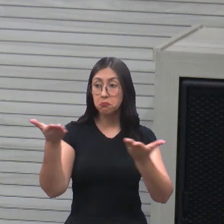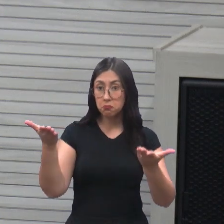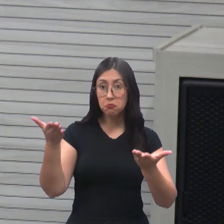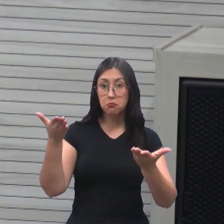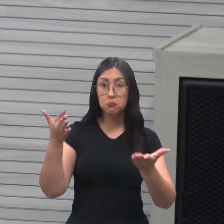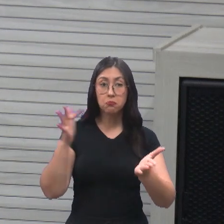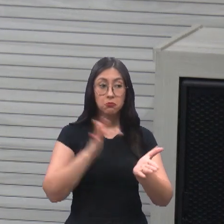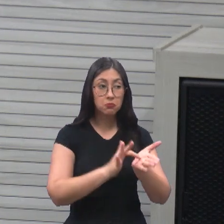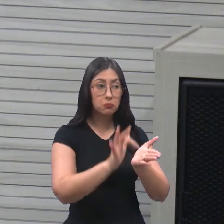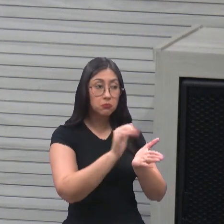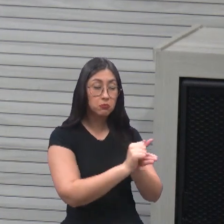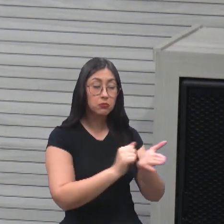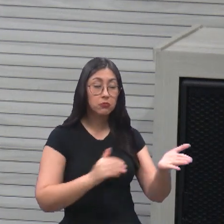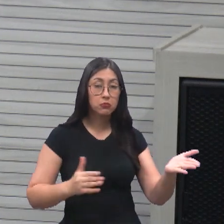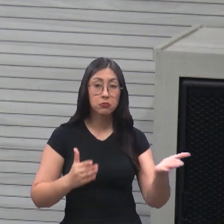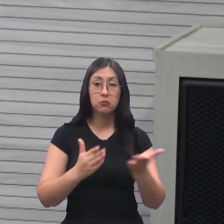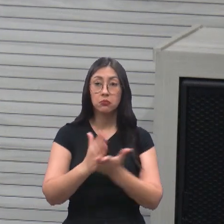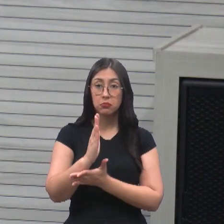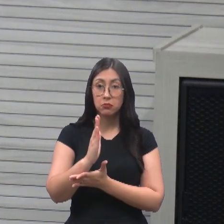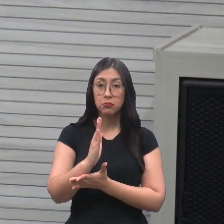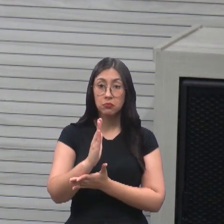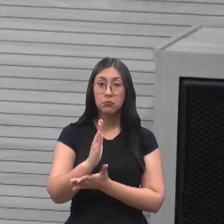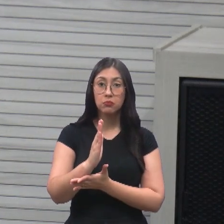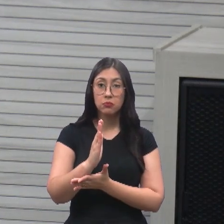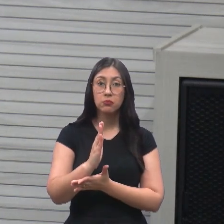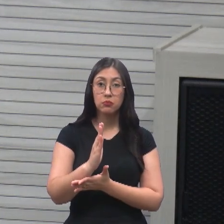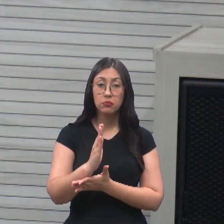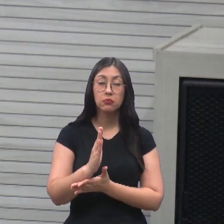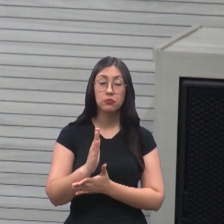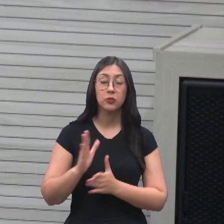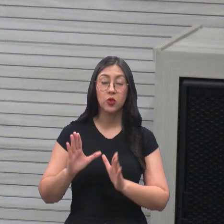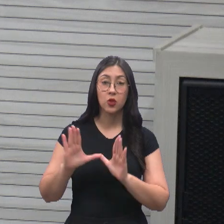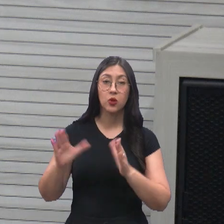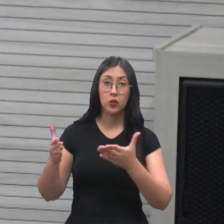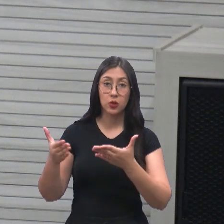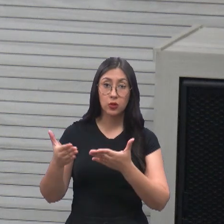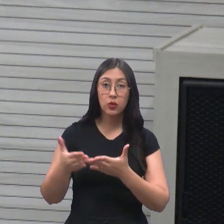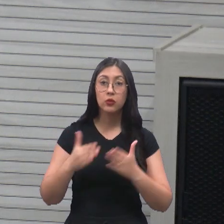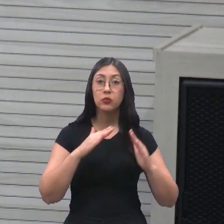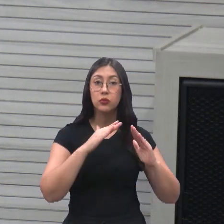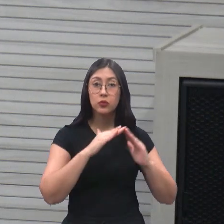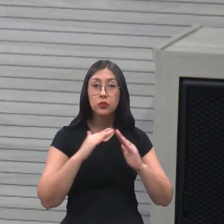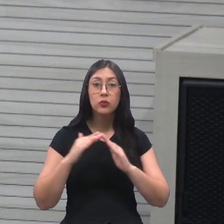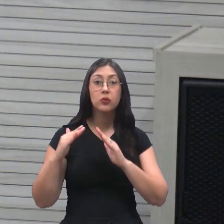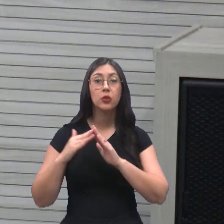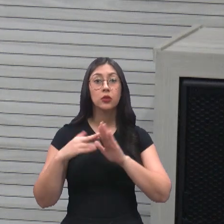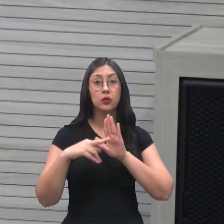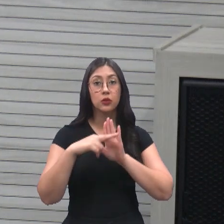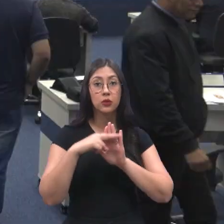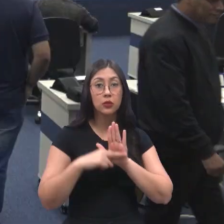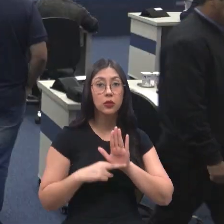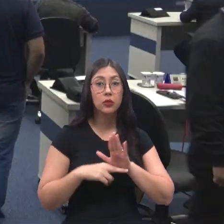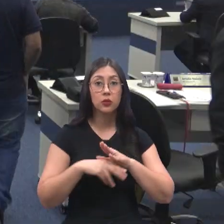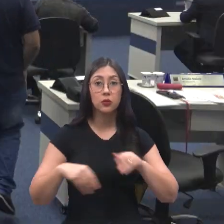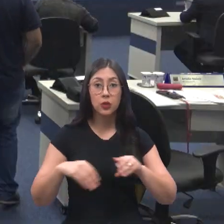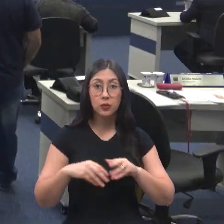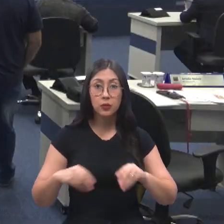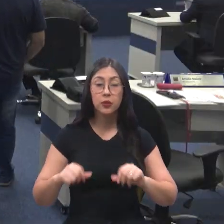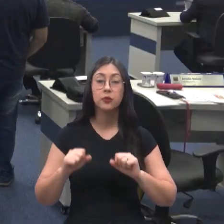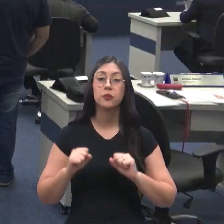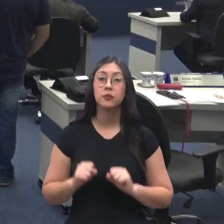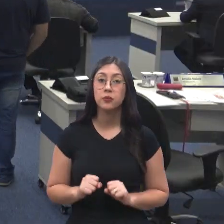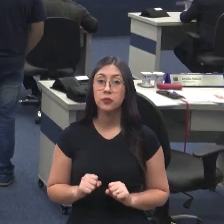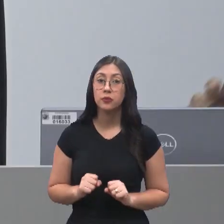aí aprovando a nossa frente parlamentar da habitação e regularização fundiária. Vereador, será